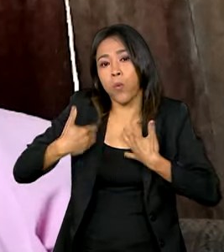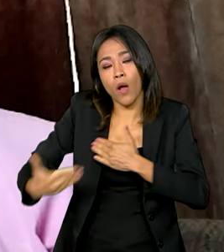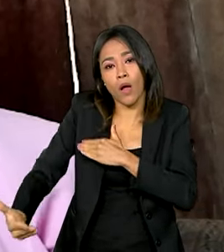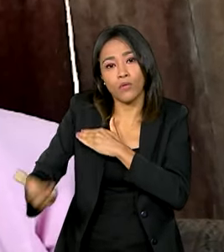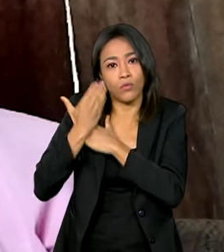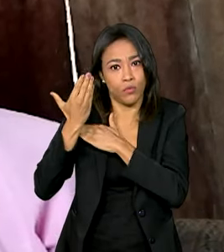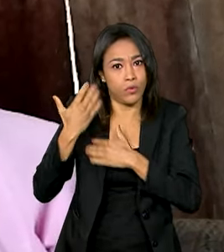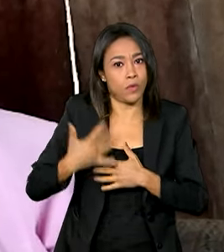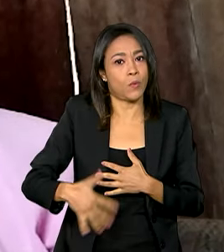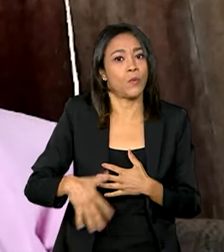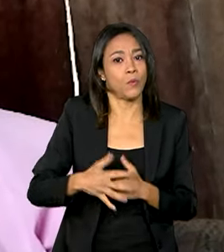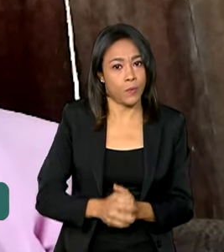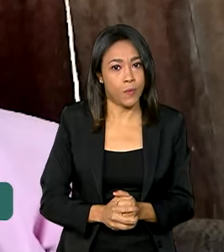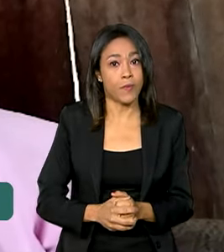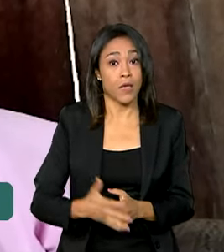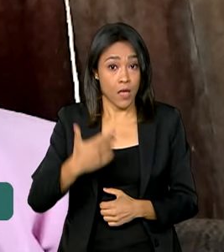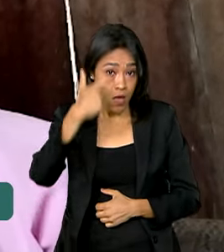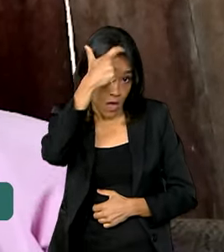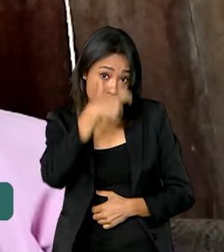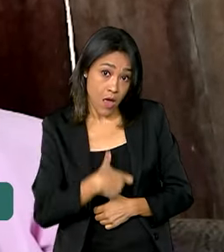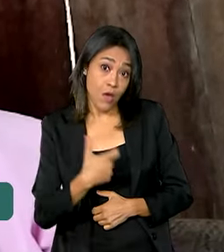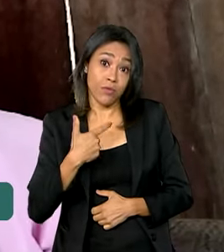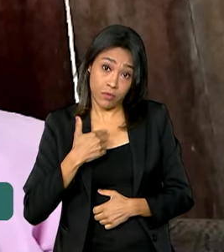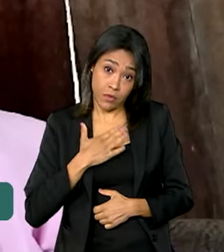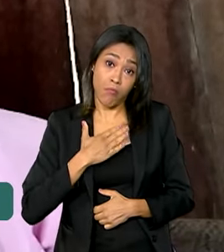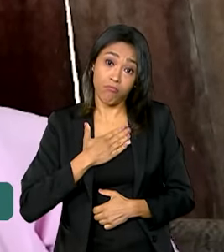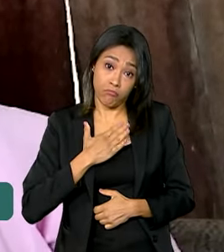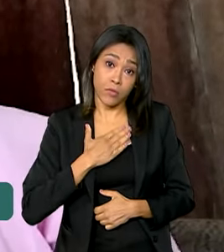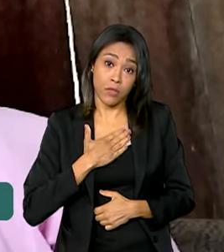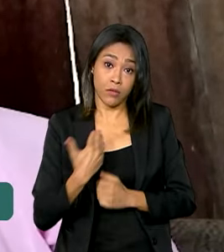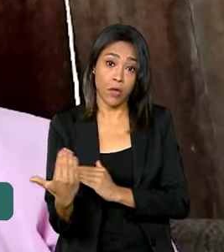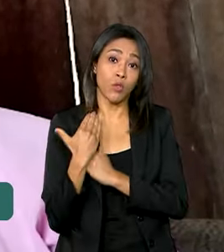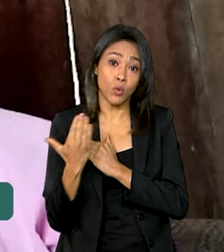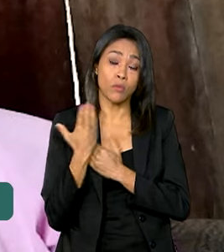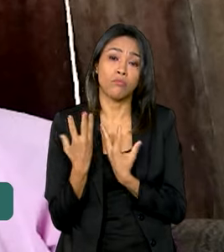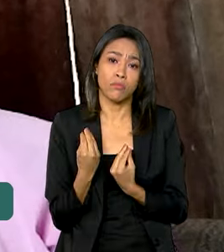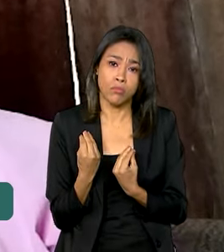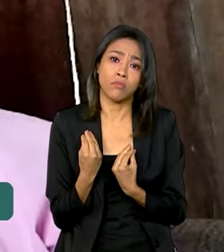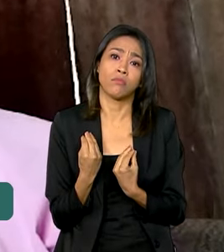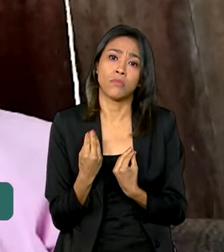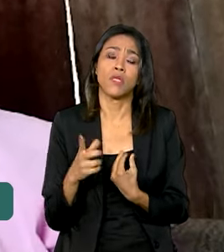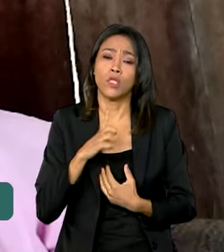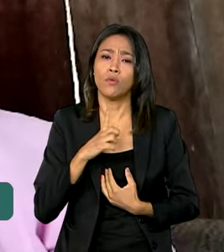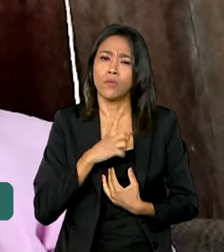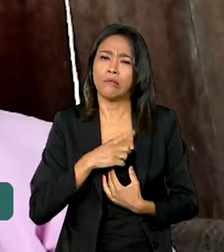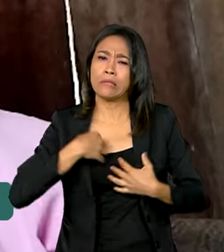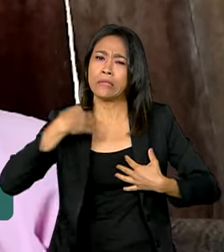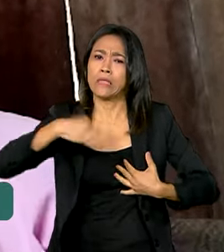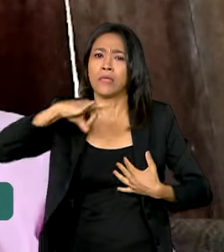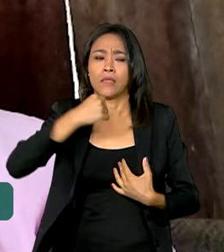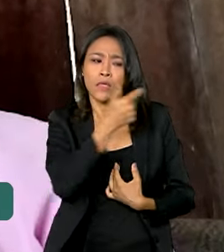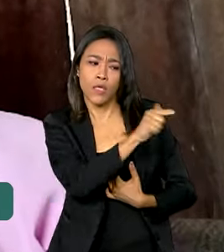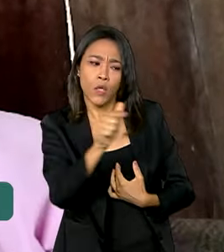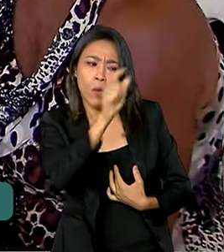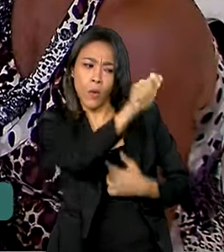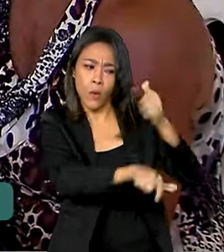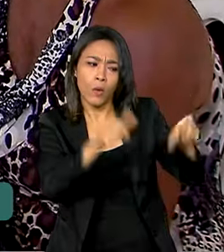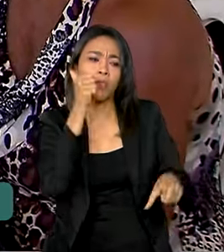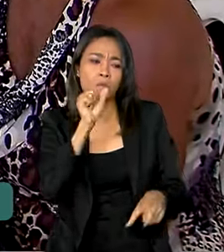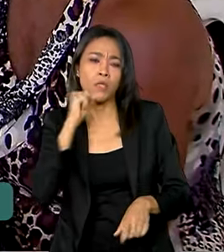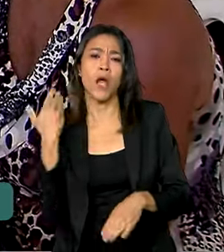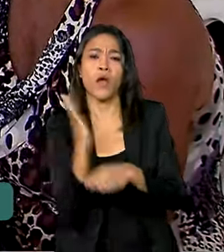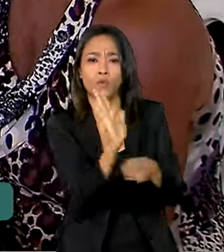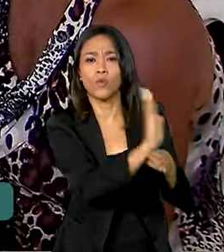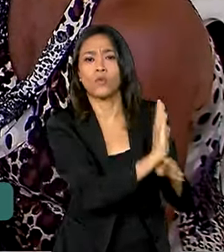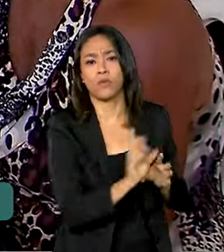eu na minha parte está me ajudando bastante e tenho certeza que outras mãs também estão ajudando